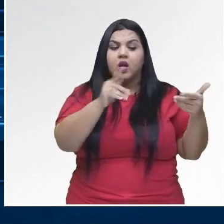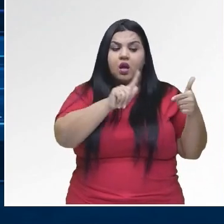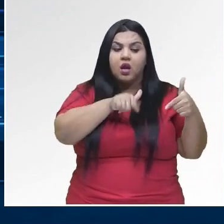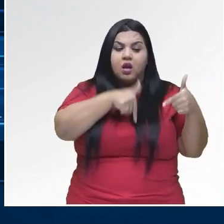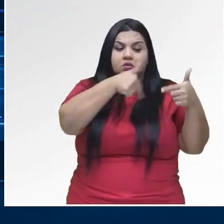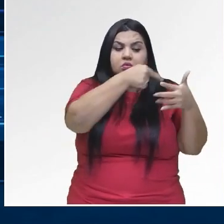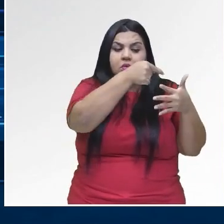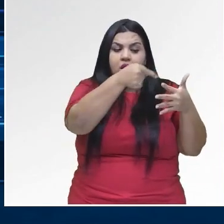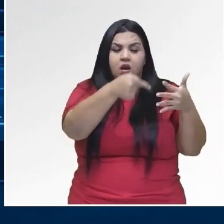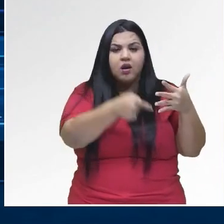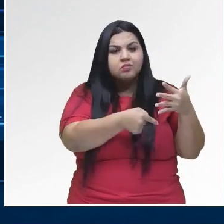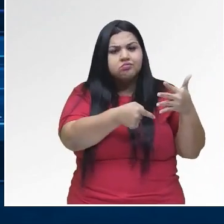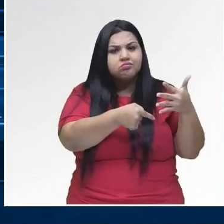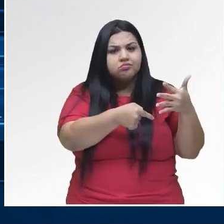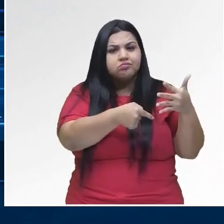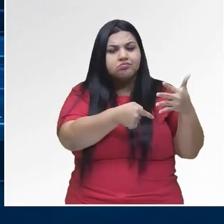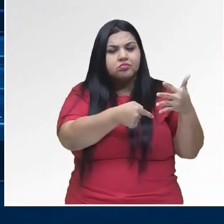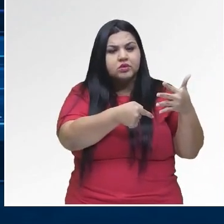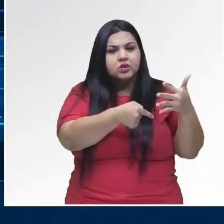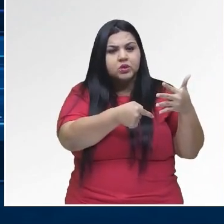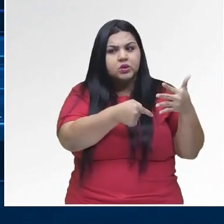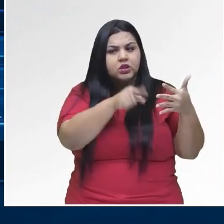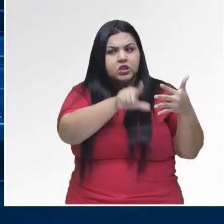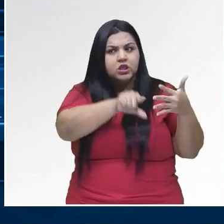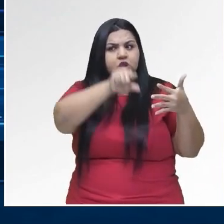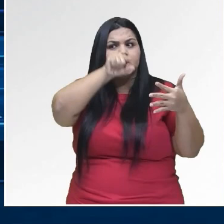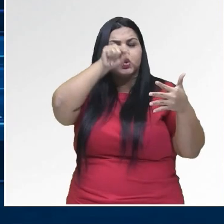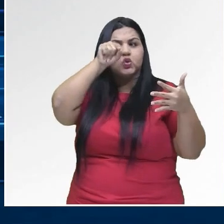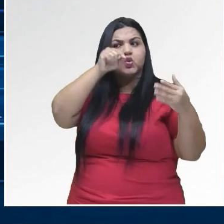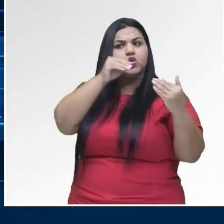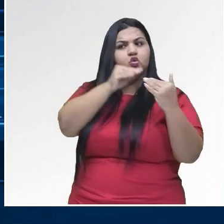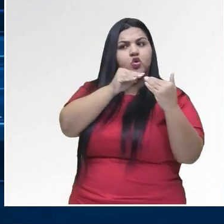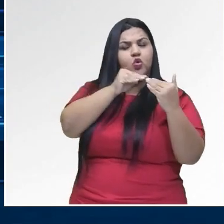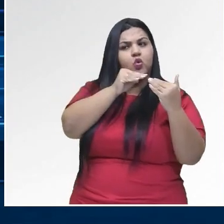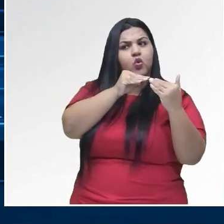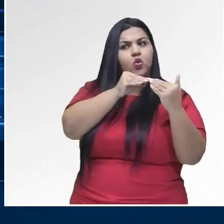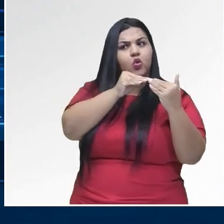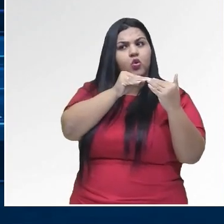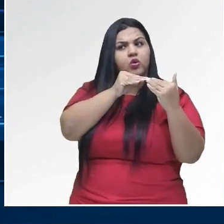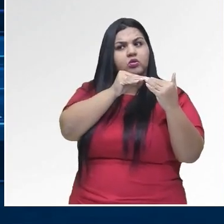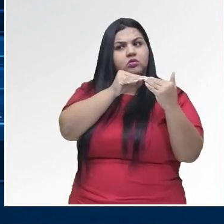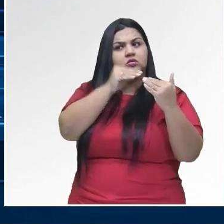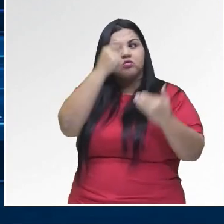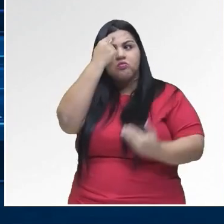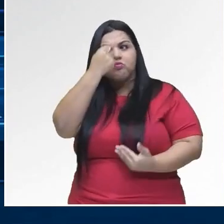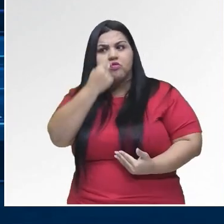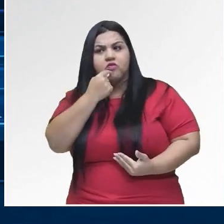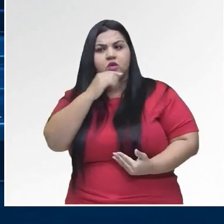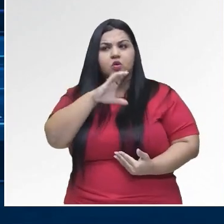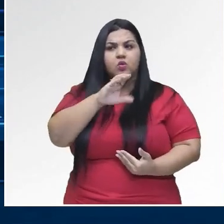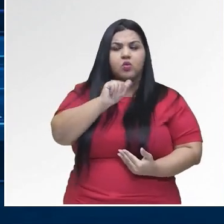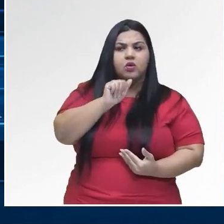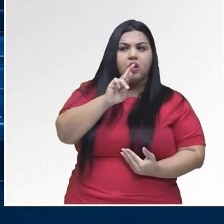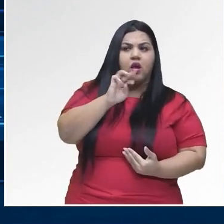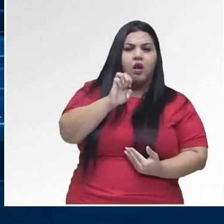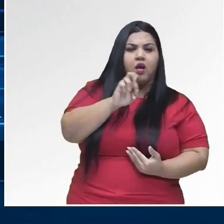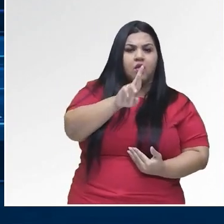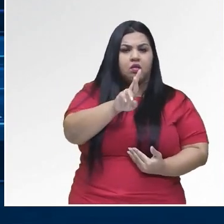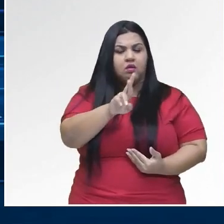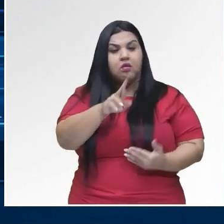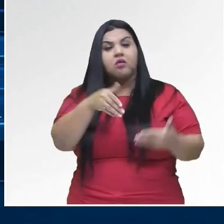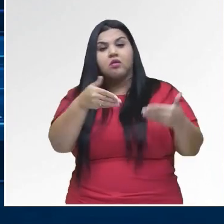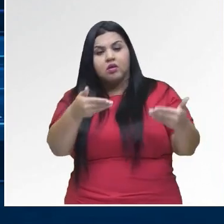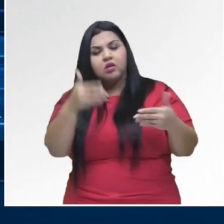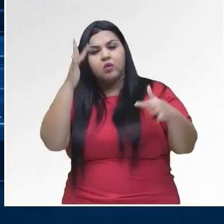ações toma decisões de acordo com o temperamento e o caráter. Então, é